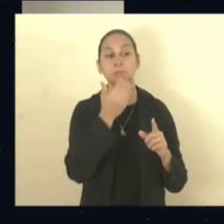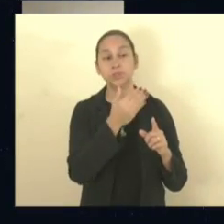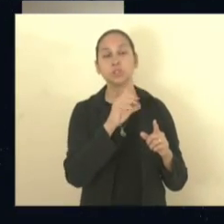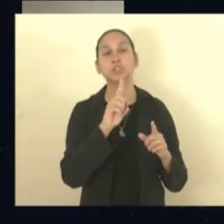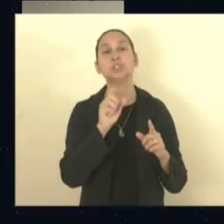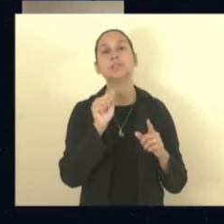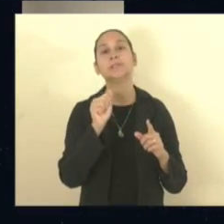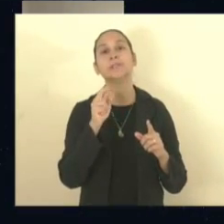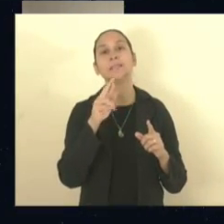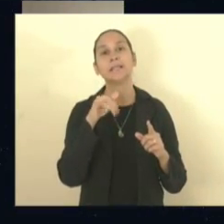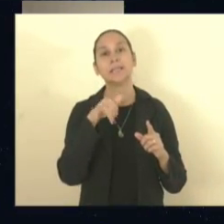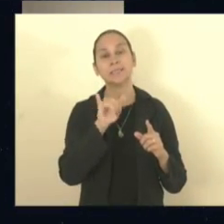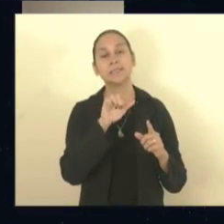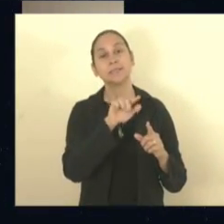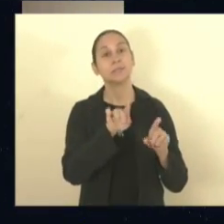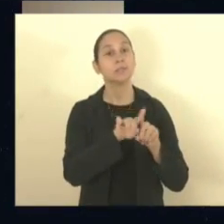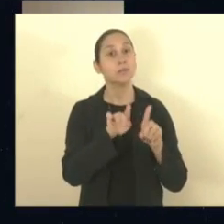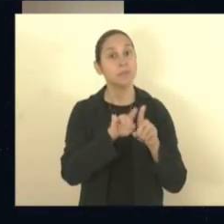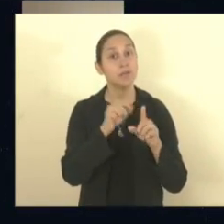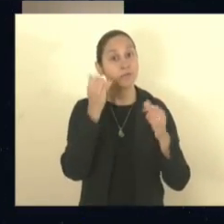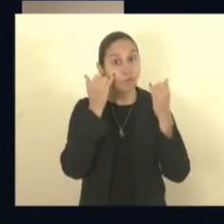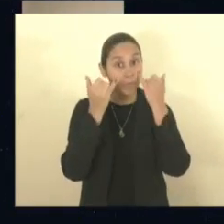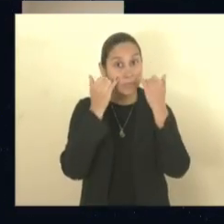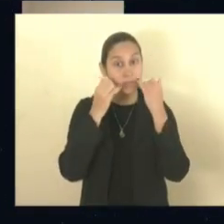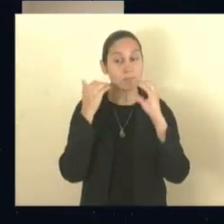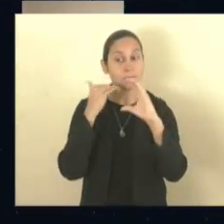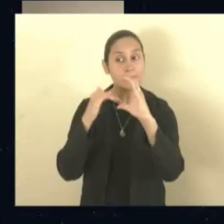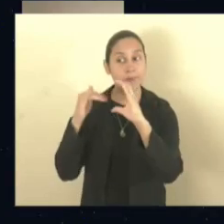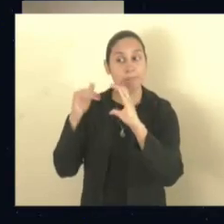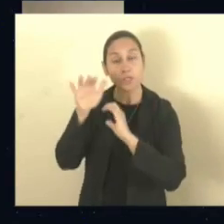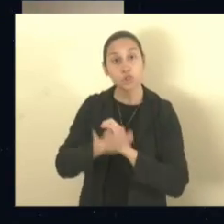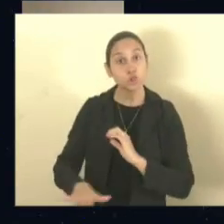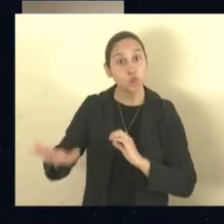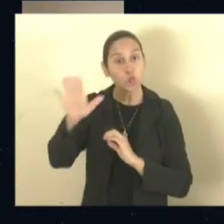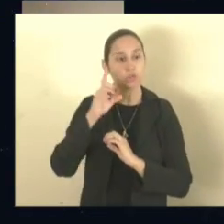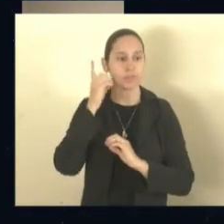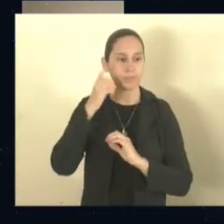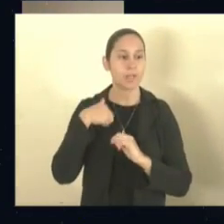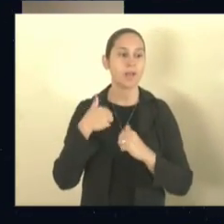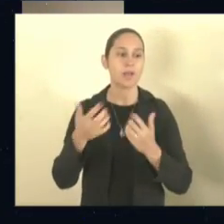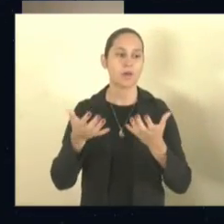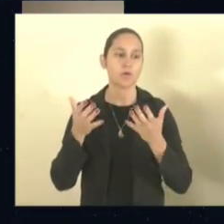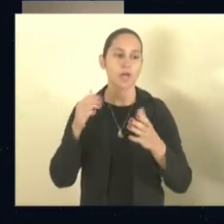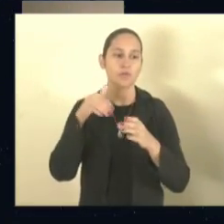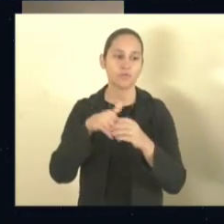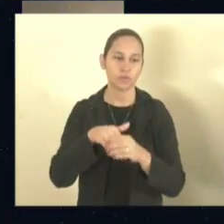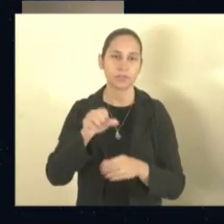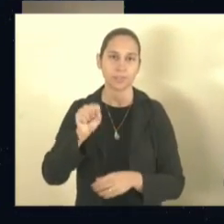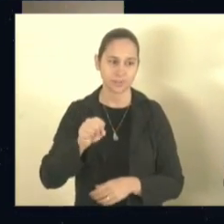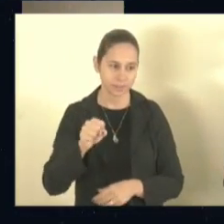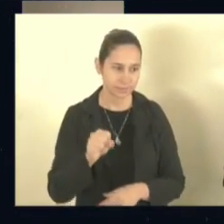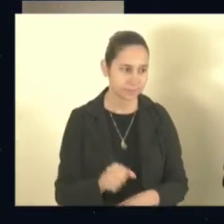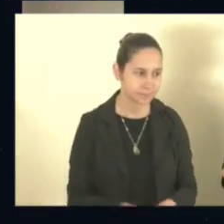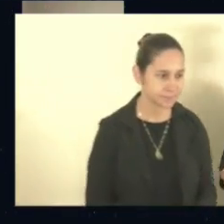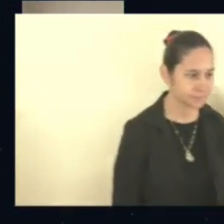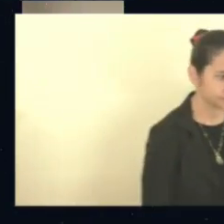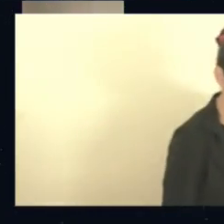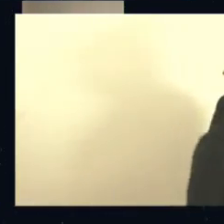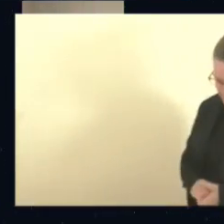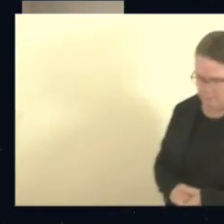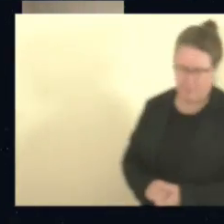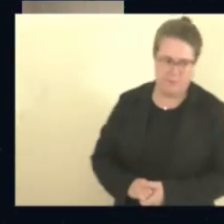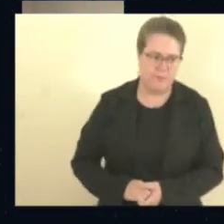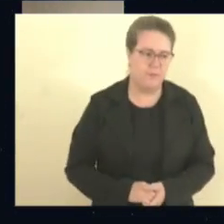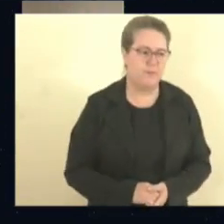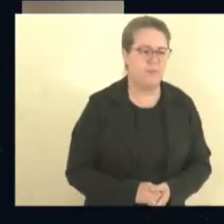ao deputado Dari do governo que encaminhe essas informações a todos os deputados e eu estou querendo votar favorável ao projeto, mas eu preciso minimamente